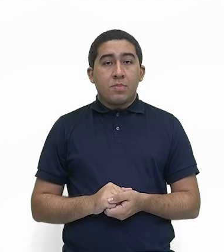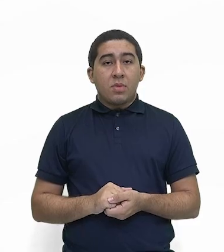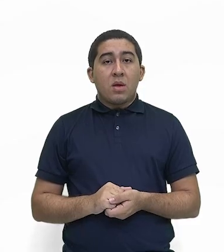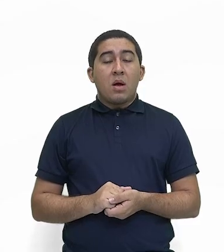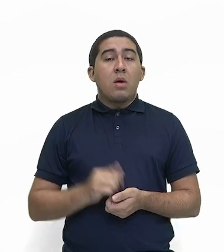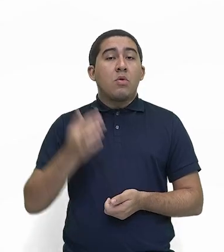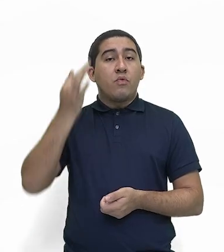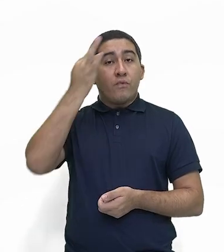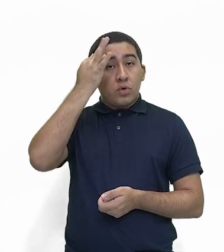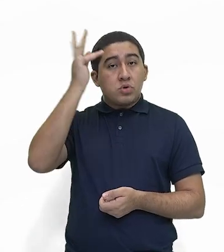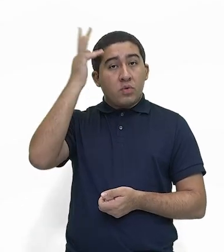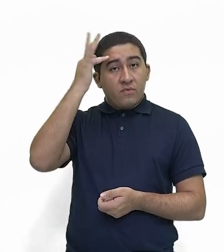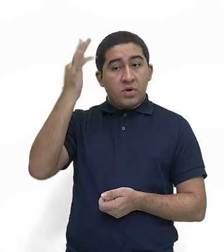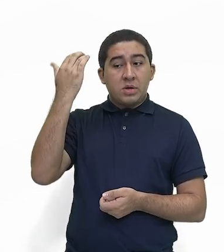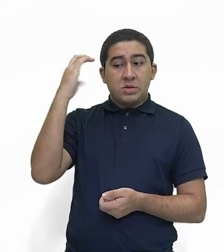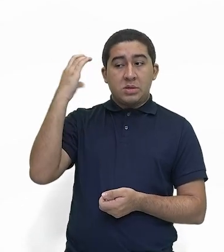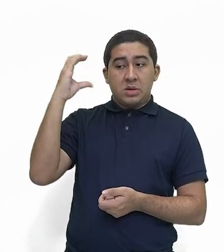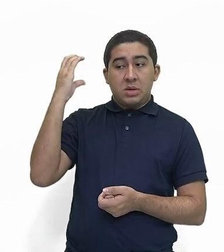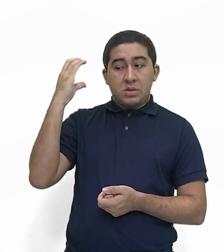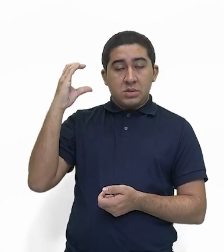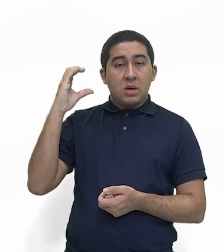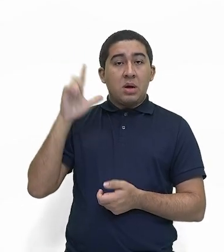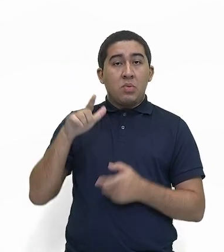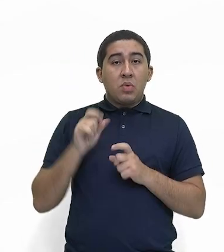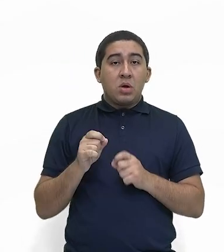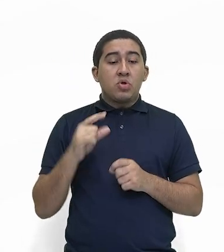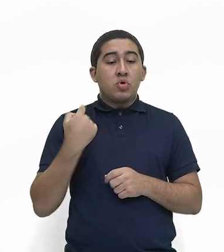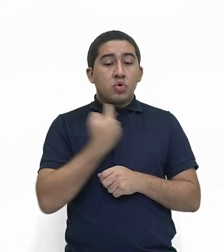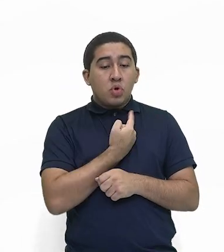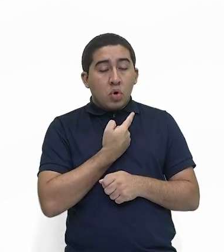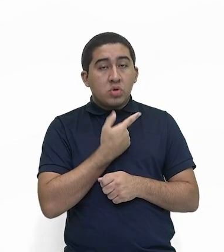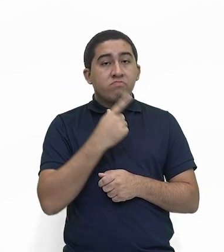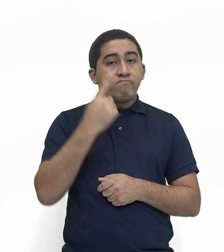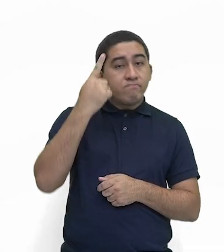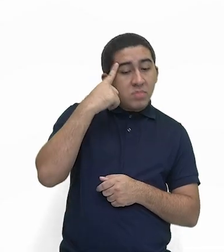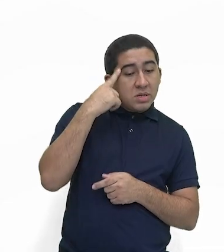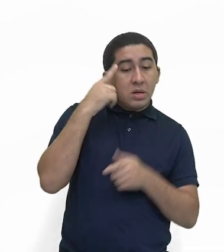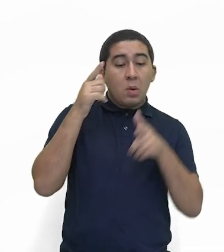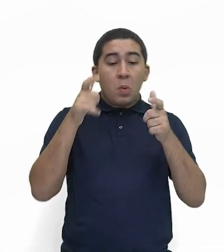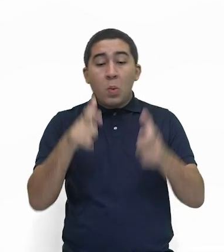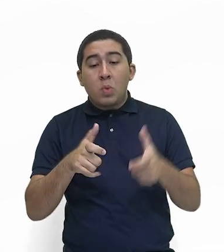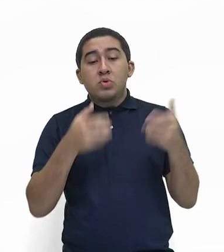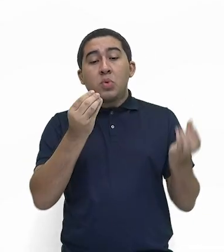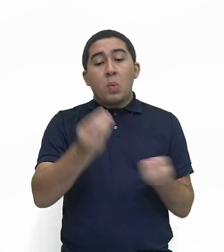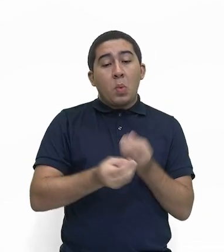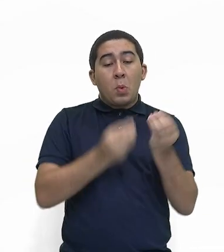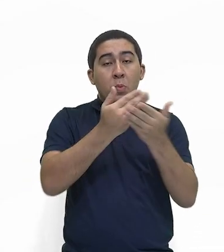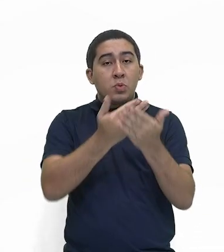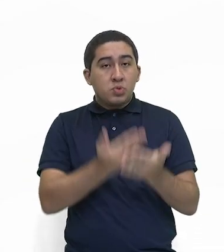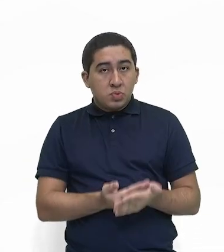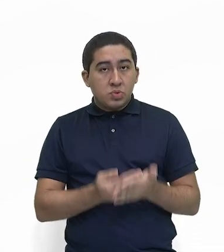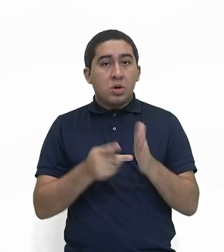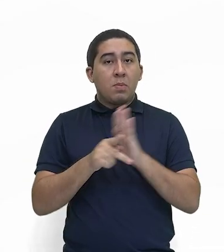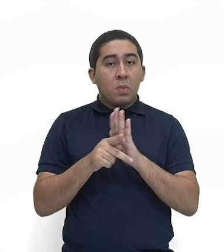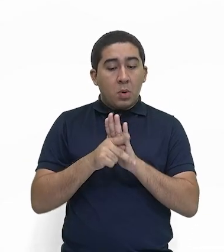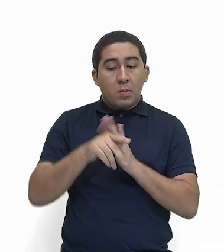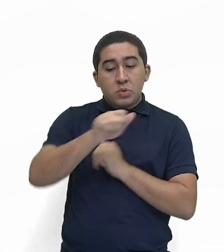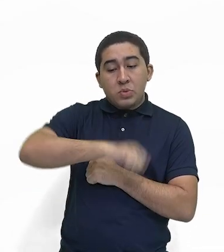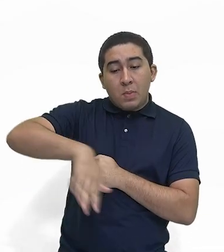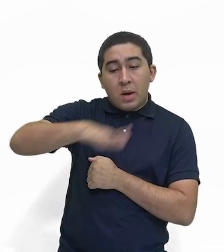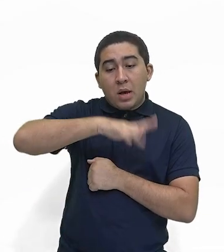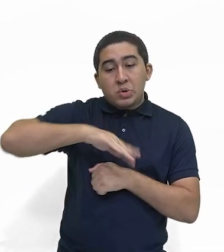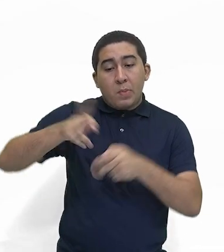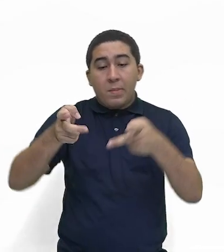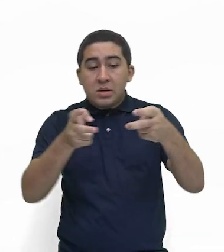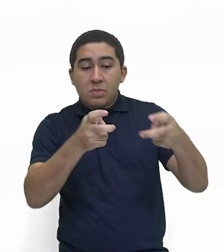da ciência é como se fosse aquele navegador, nos ajuda a navegar, né? No campo, né, da ciência, olhando